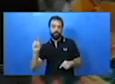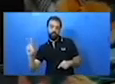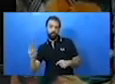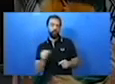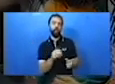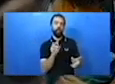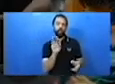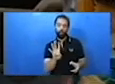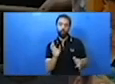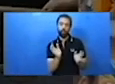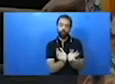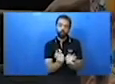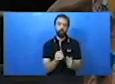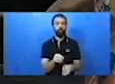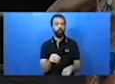4 grupos.